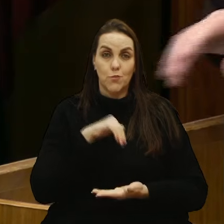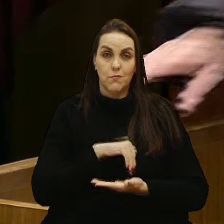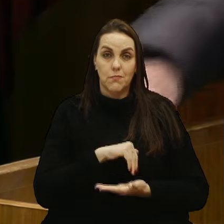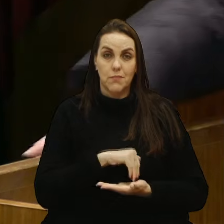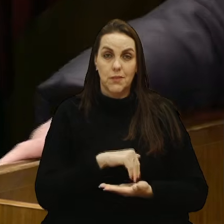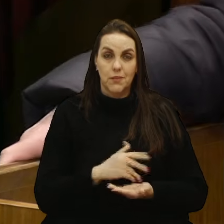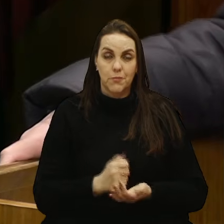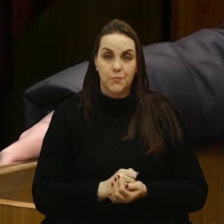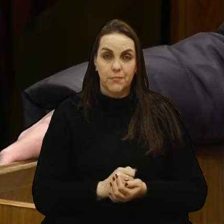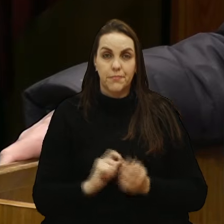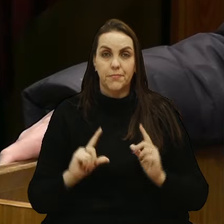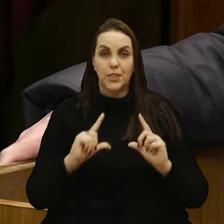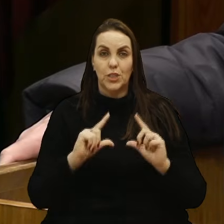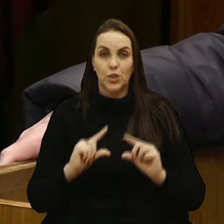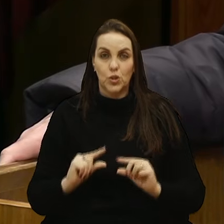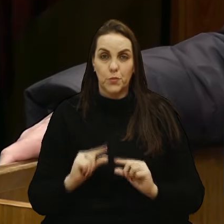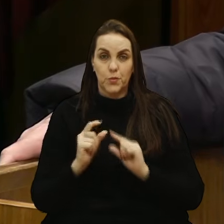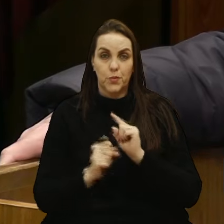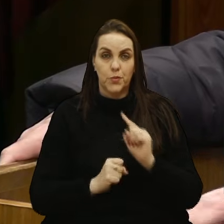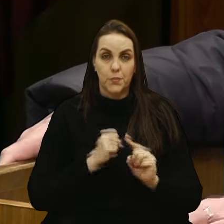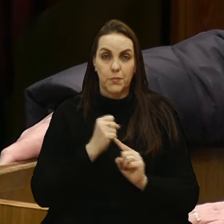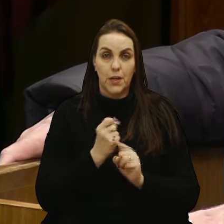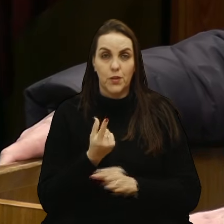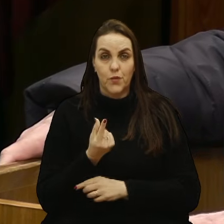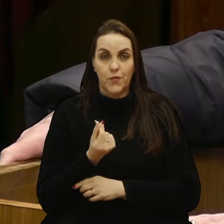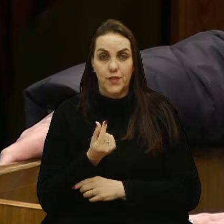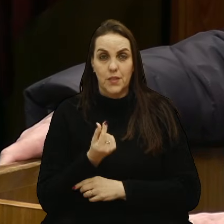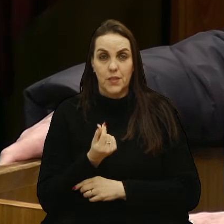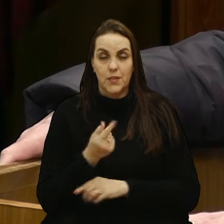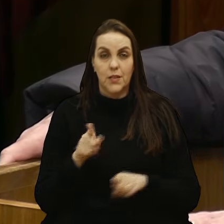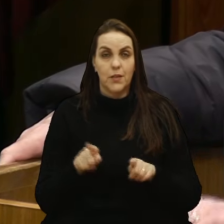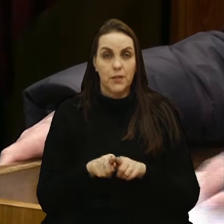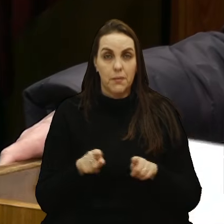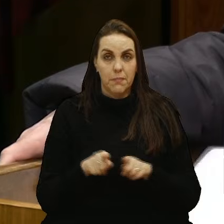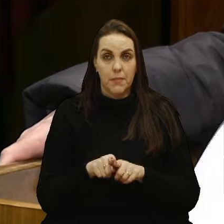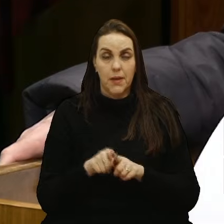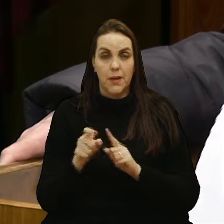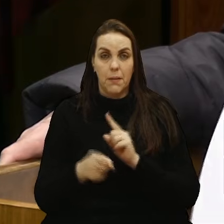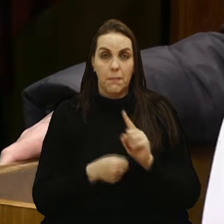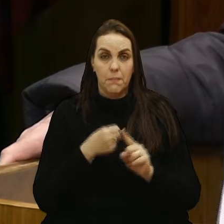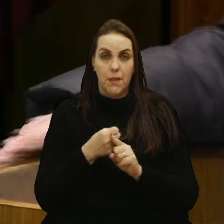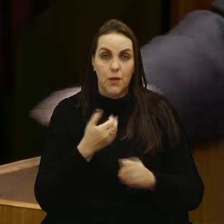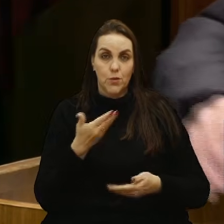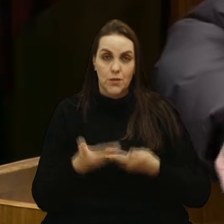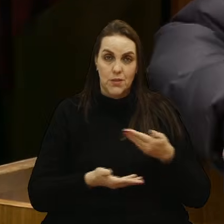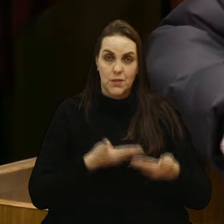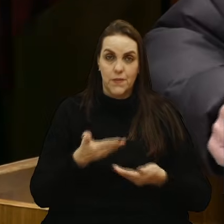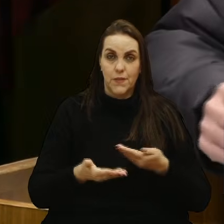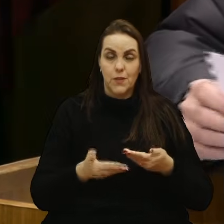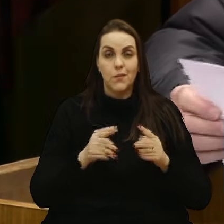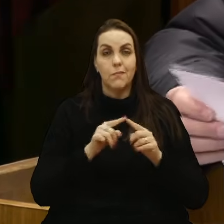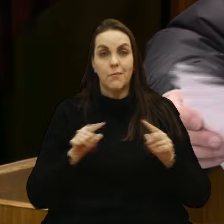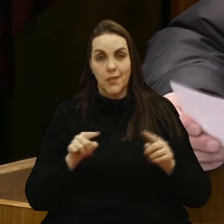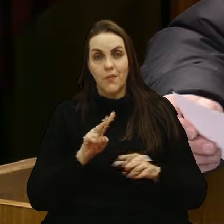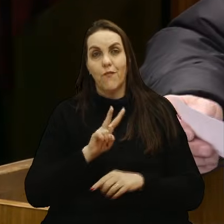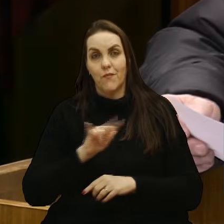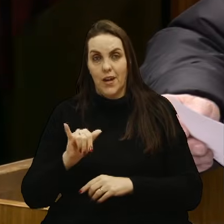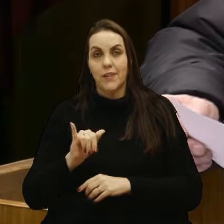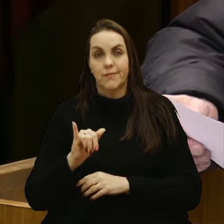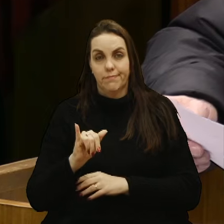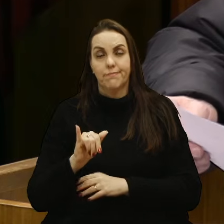para minimizar esse impacto financeiro e o impacto do serviço, mas isso